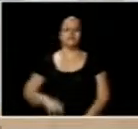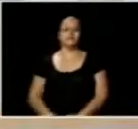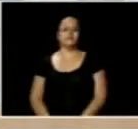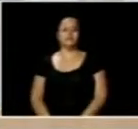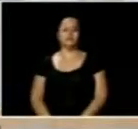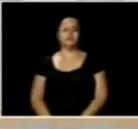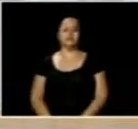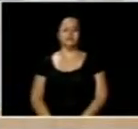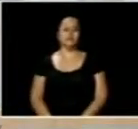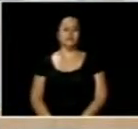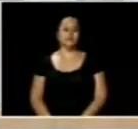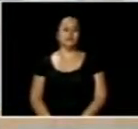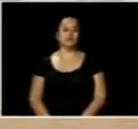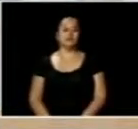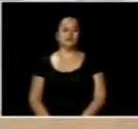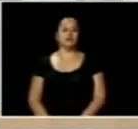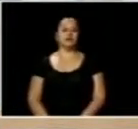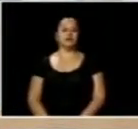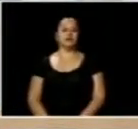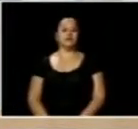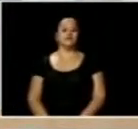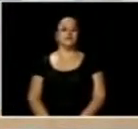vai se patinar muito.